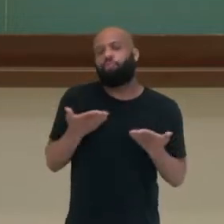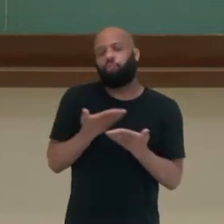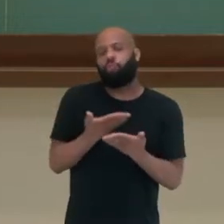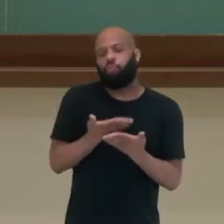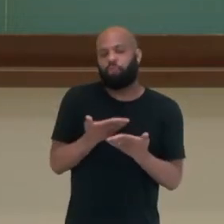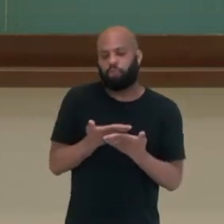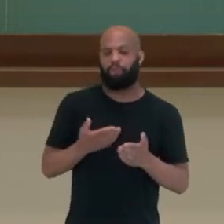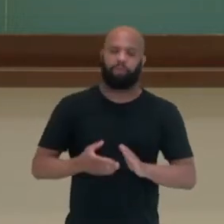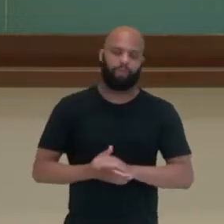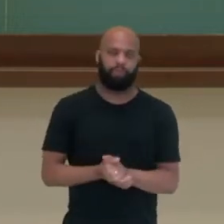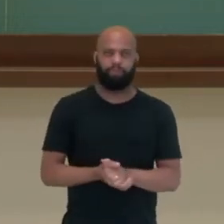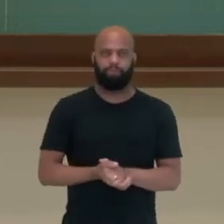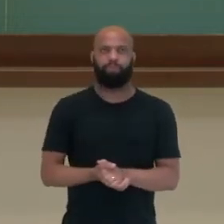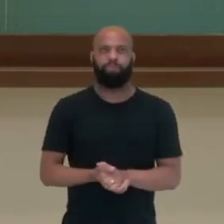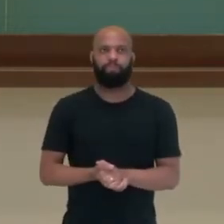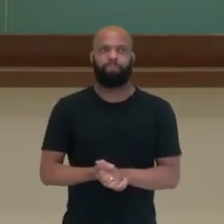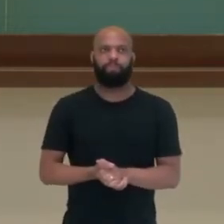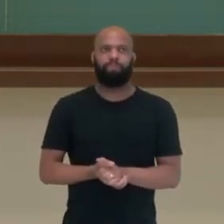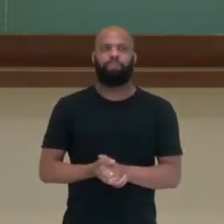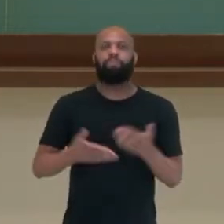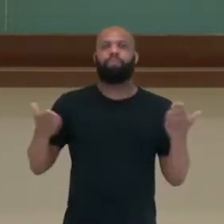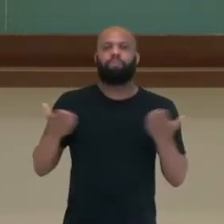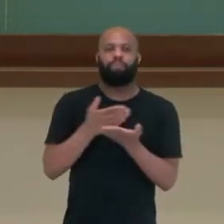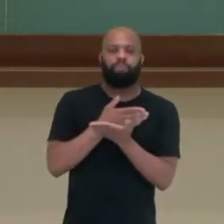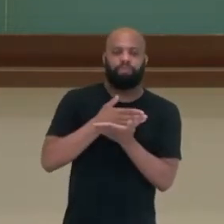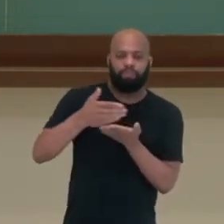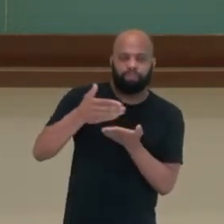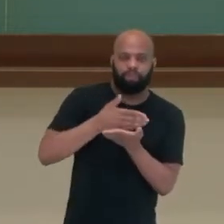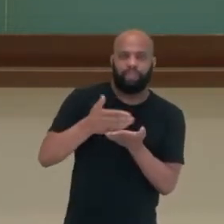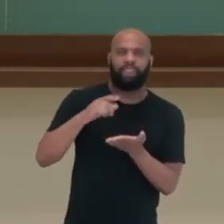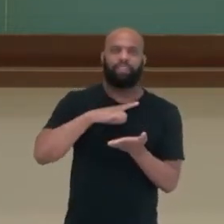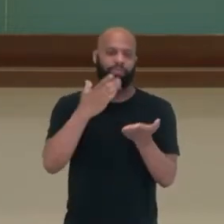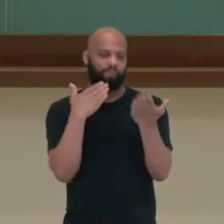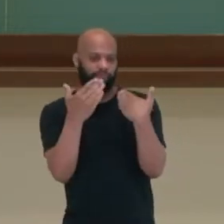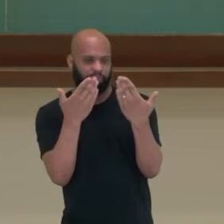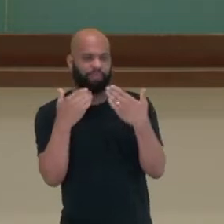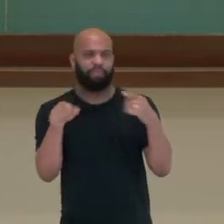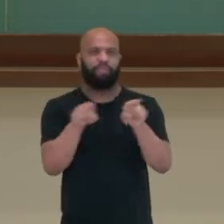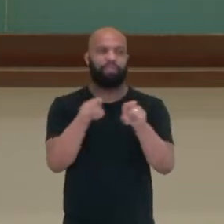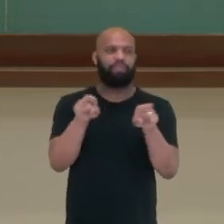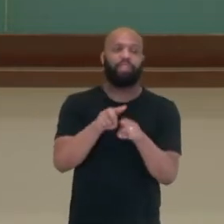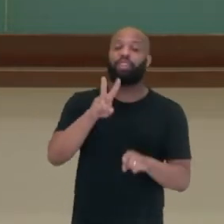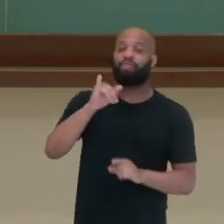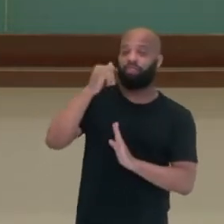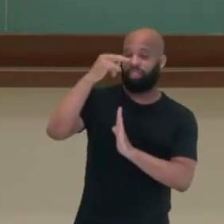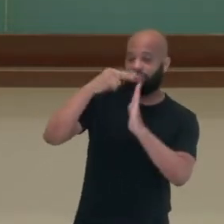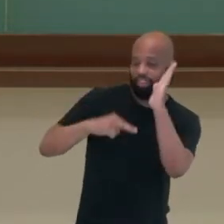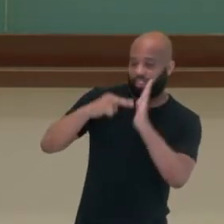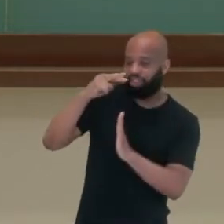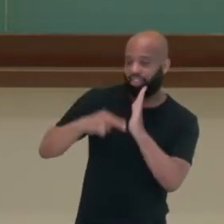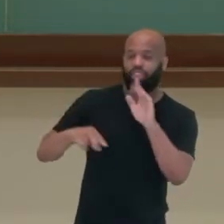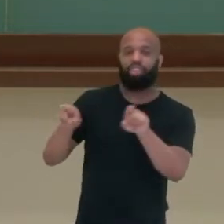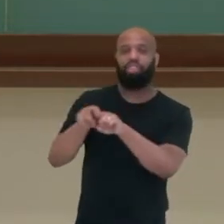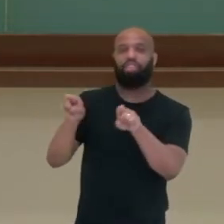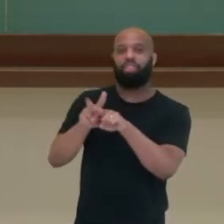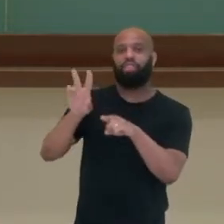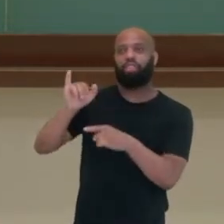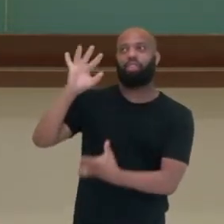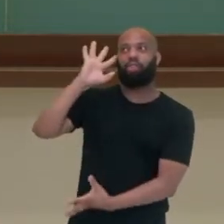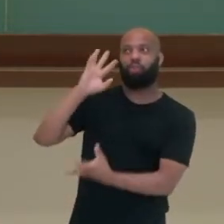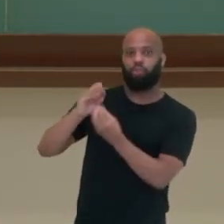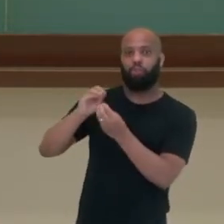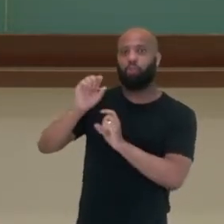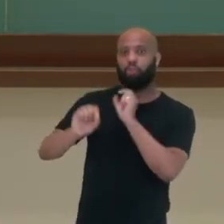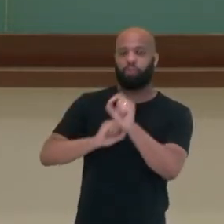nossa aula de hoje. Vamos iniciar então com esse bate-papo, ou vamos ler ali e ver entender o que a